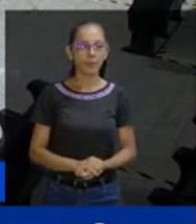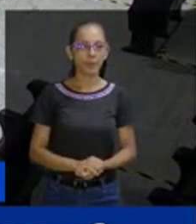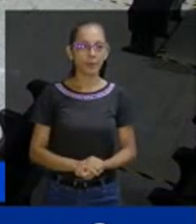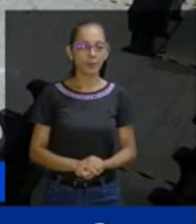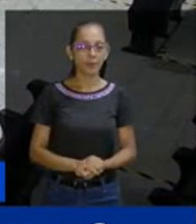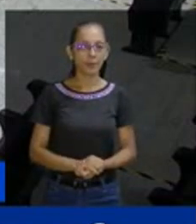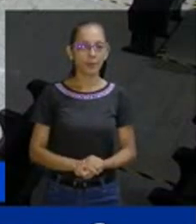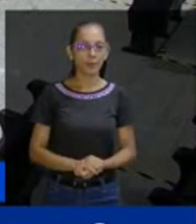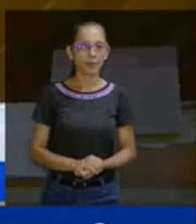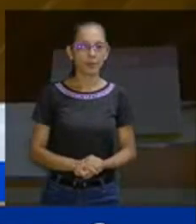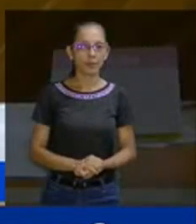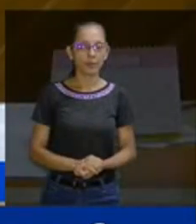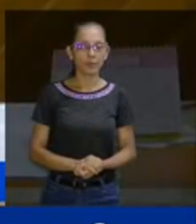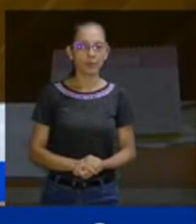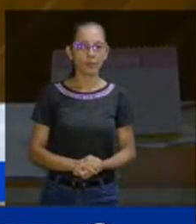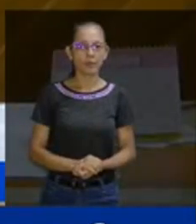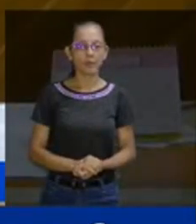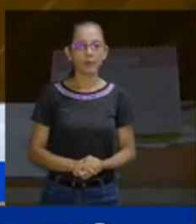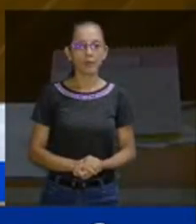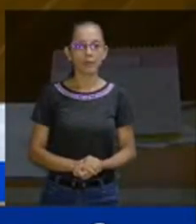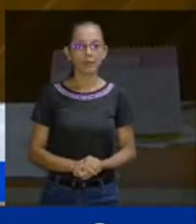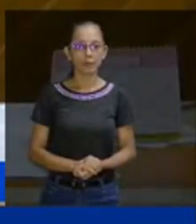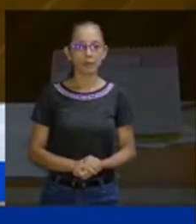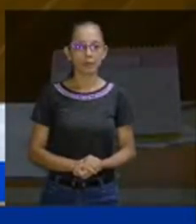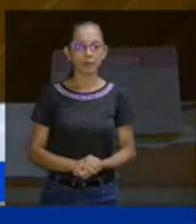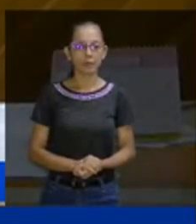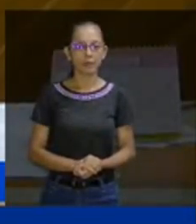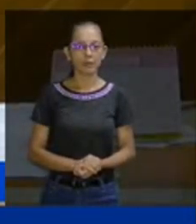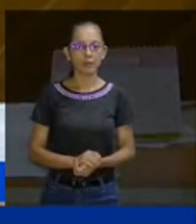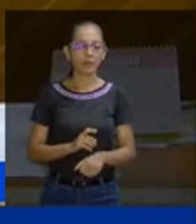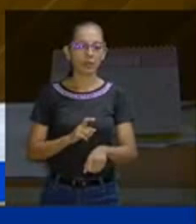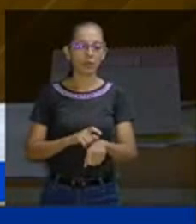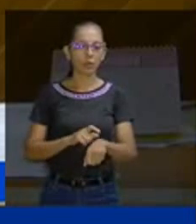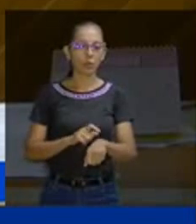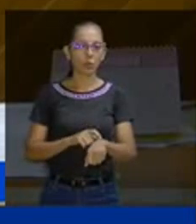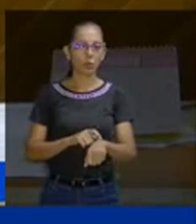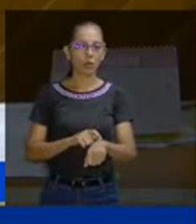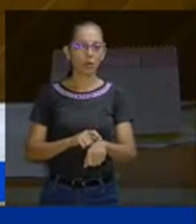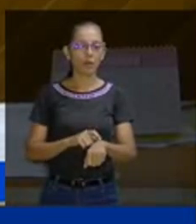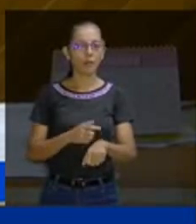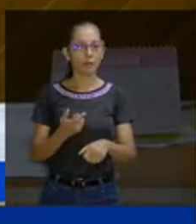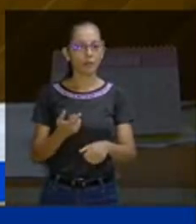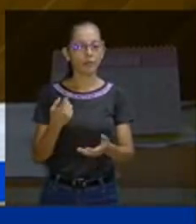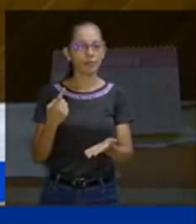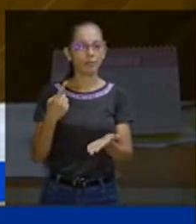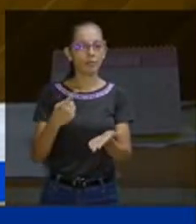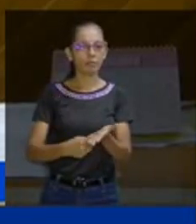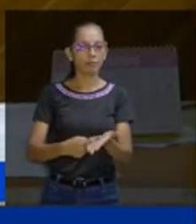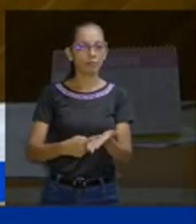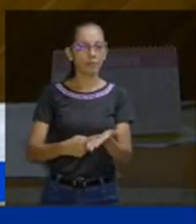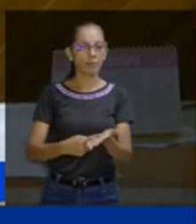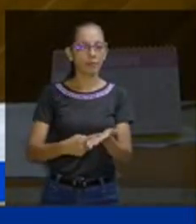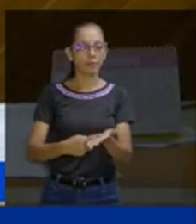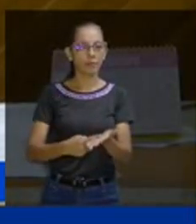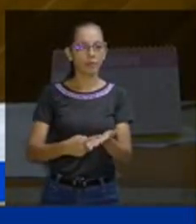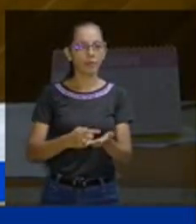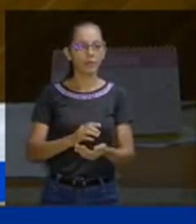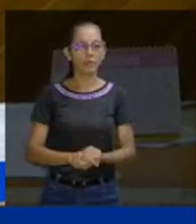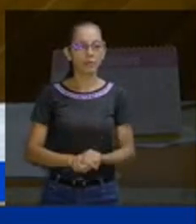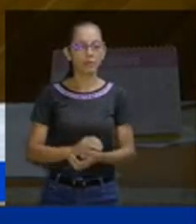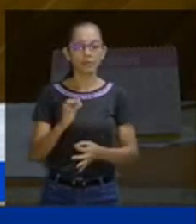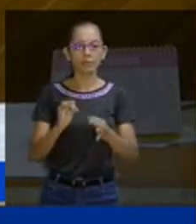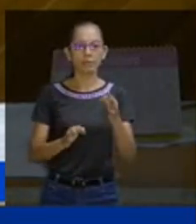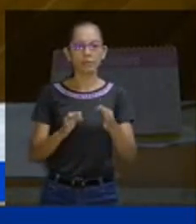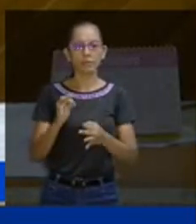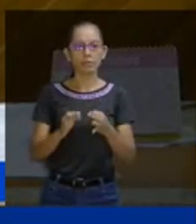Não, porque 8, de repente, nós tenhamos... Vamos marcar 9? 9, assim, para a gente começar, para poder julgar.